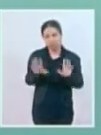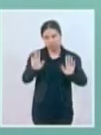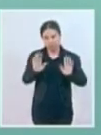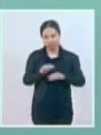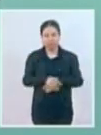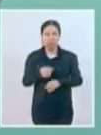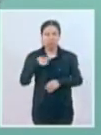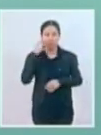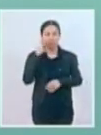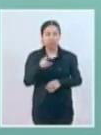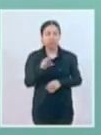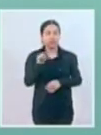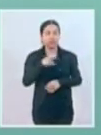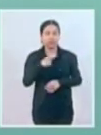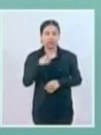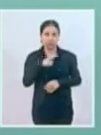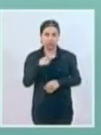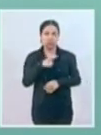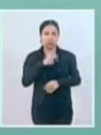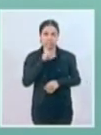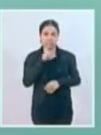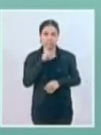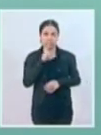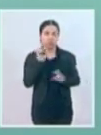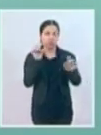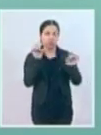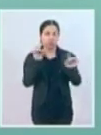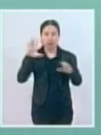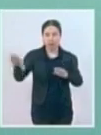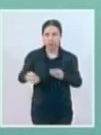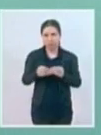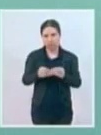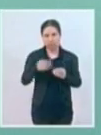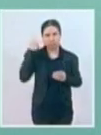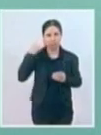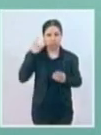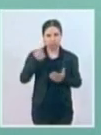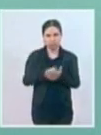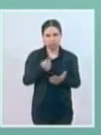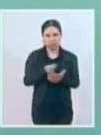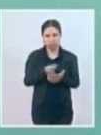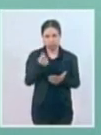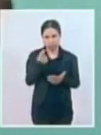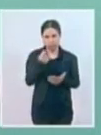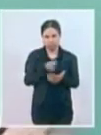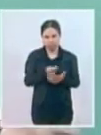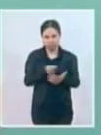se ainda temos agora desse resultante dessas emendas. E se não, nós